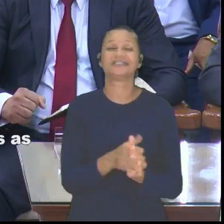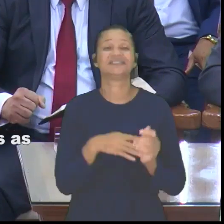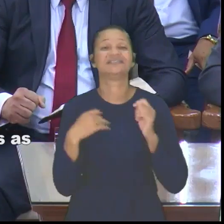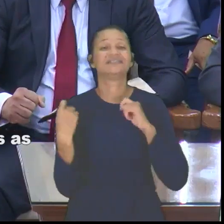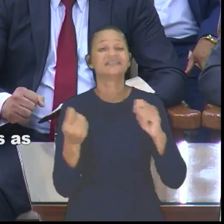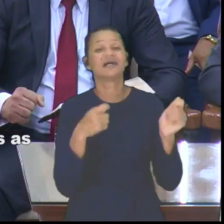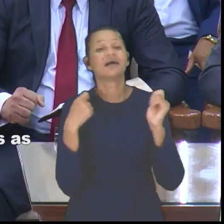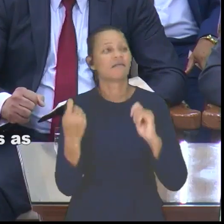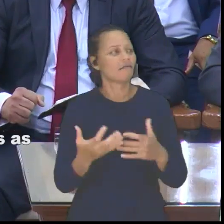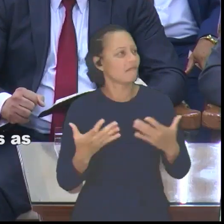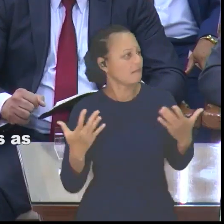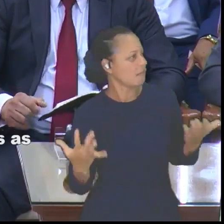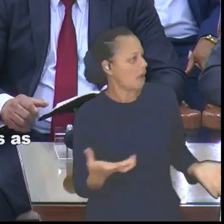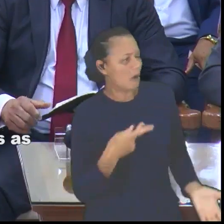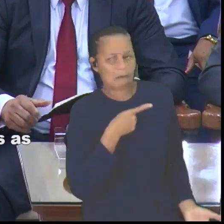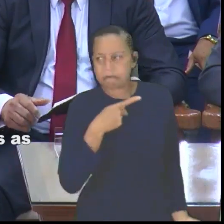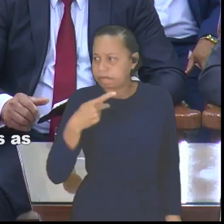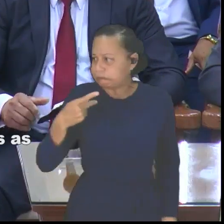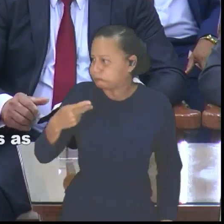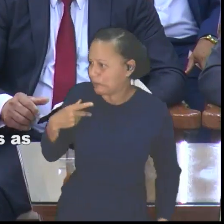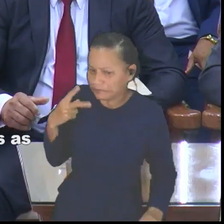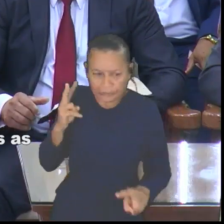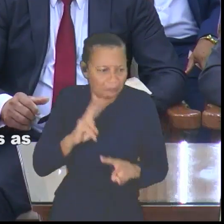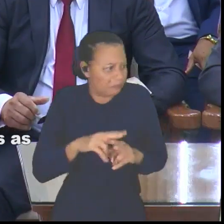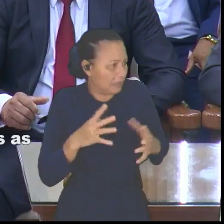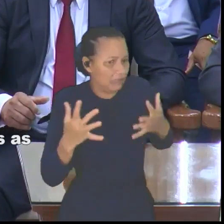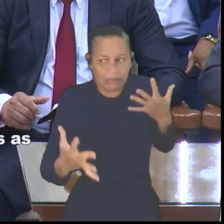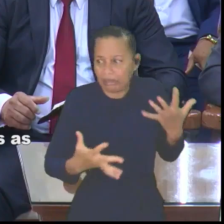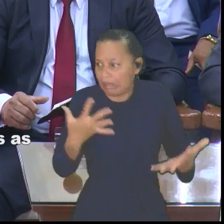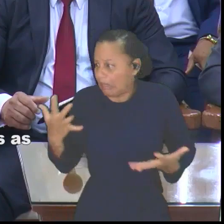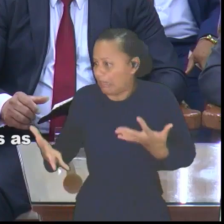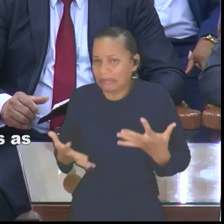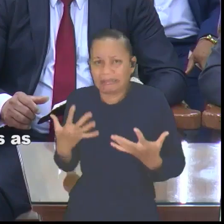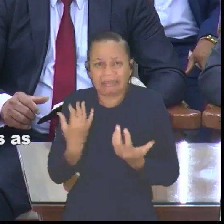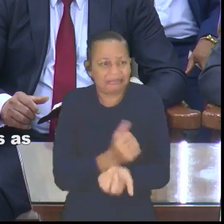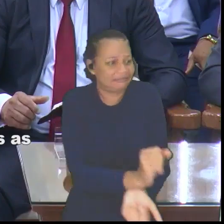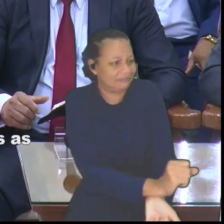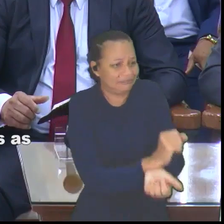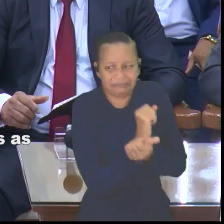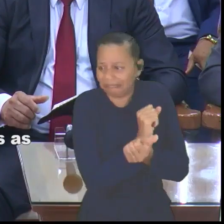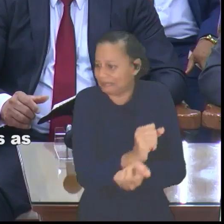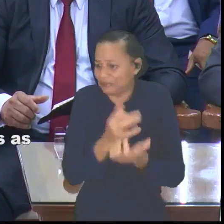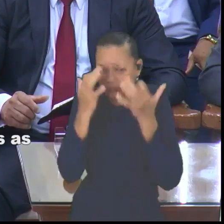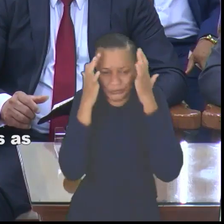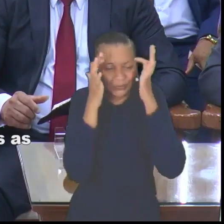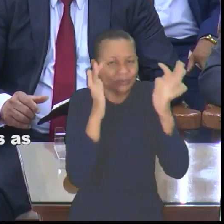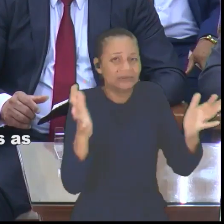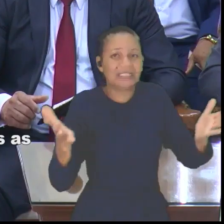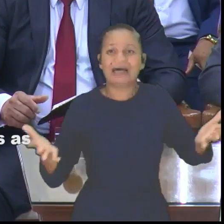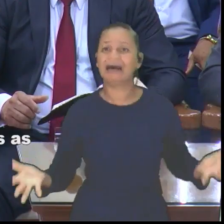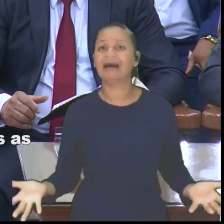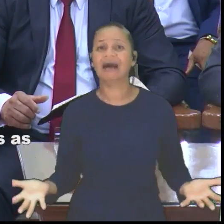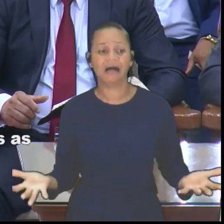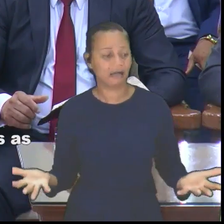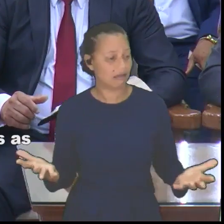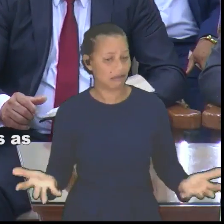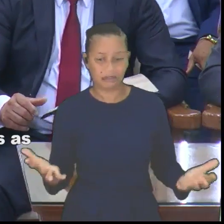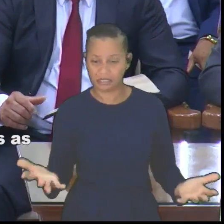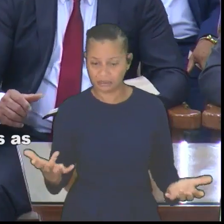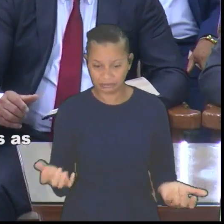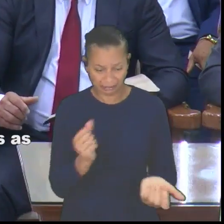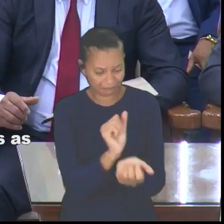Aleluia. Mas pastor, eu estou dentro de uma prisão, estou vendo, eu estou acorrentado, sem saída, irmão. Além